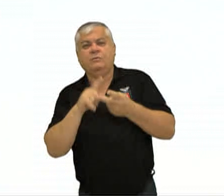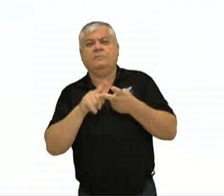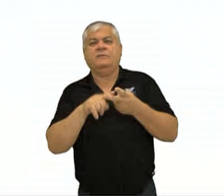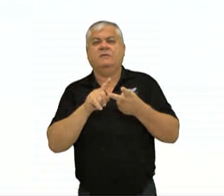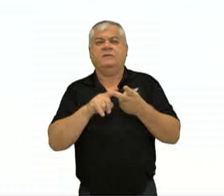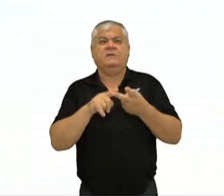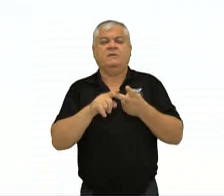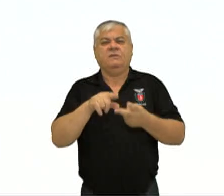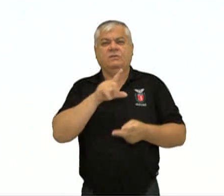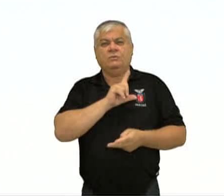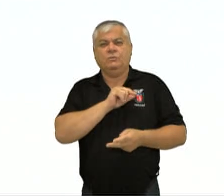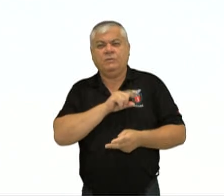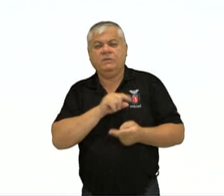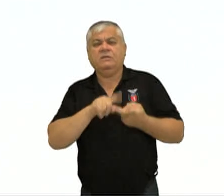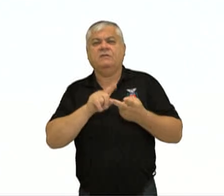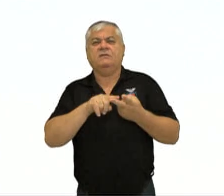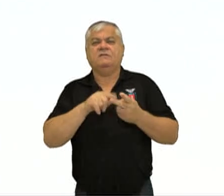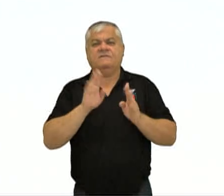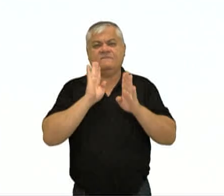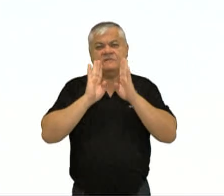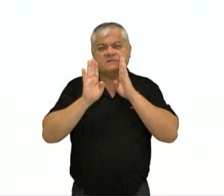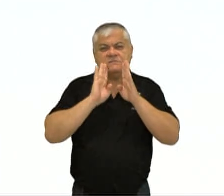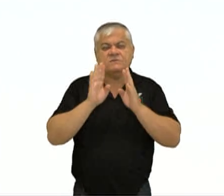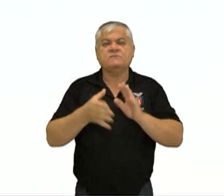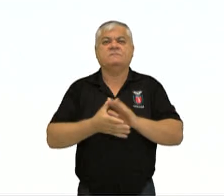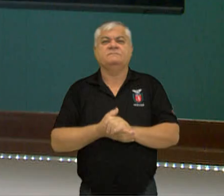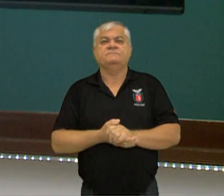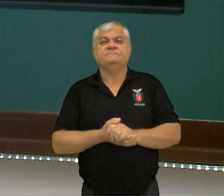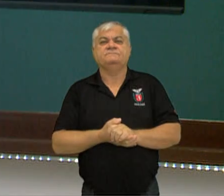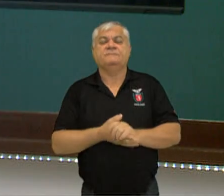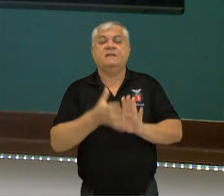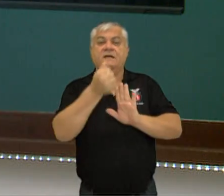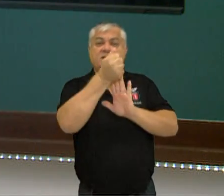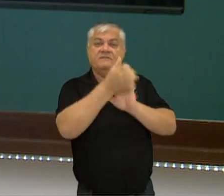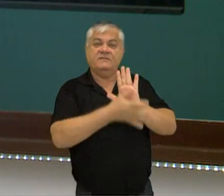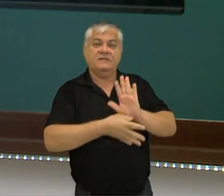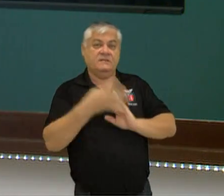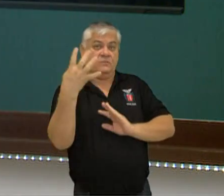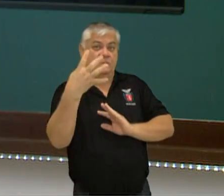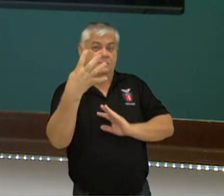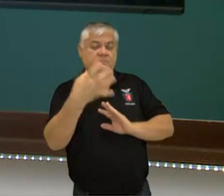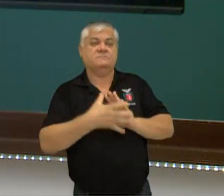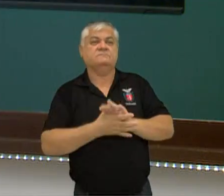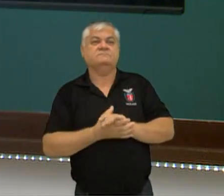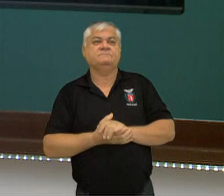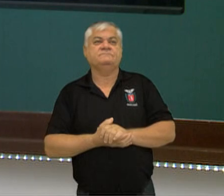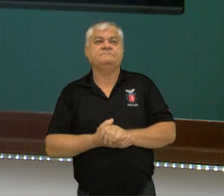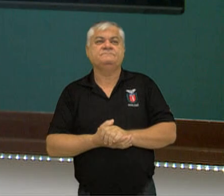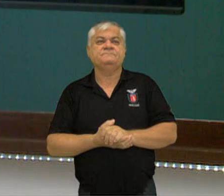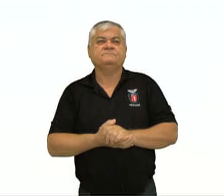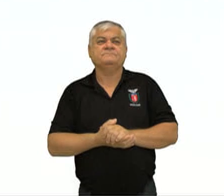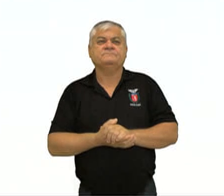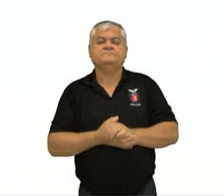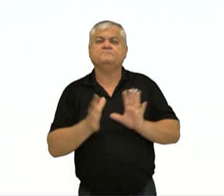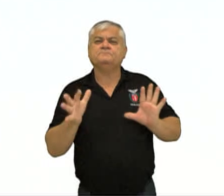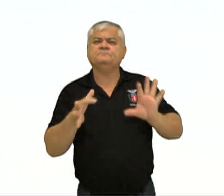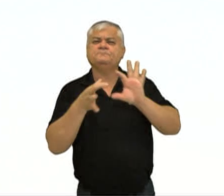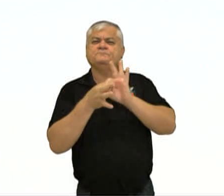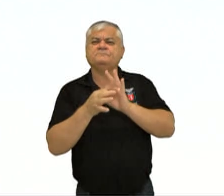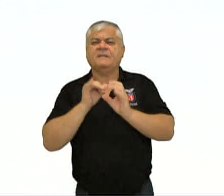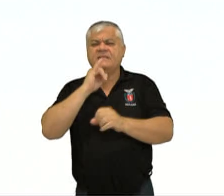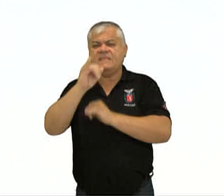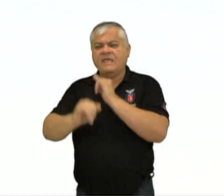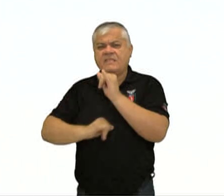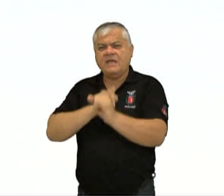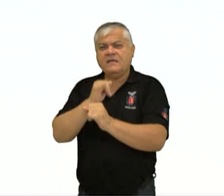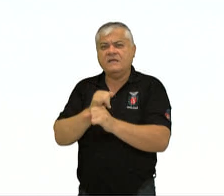e Facebook. Atividade 4. Com uma conexão à internet